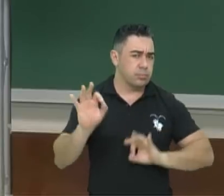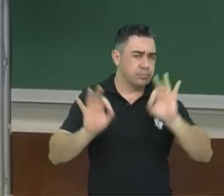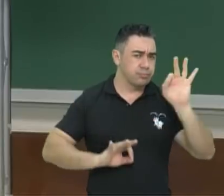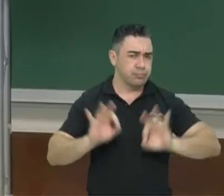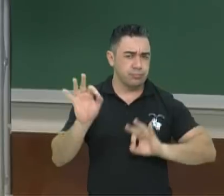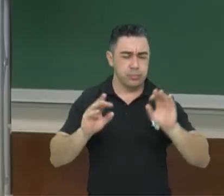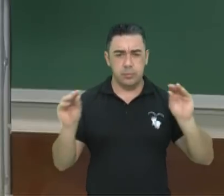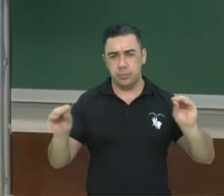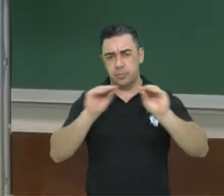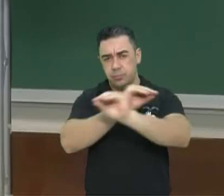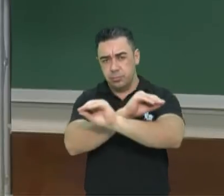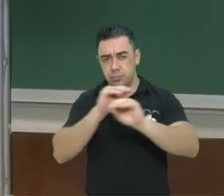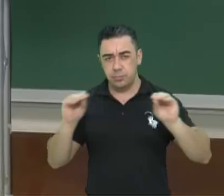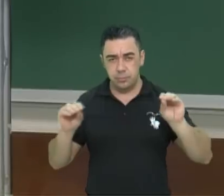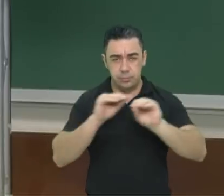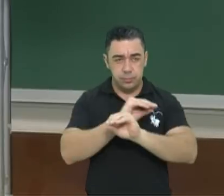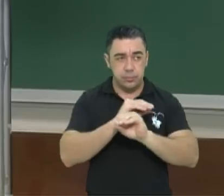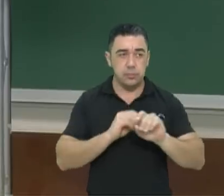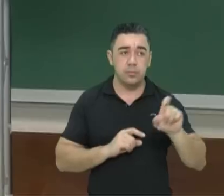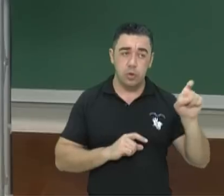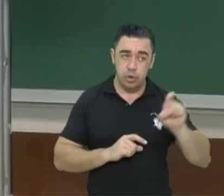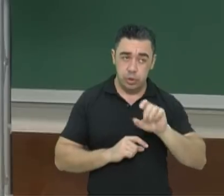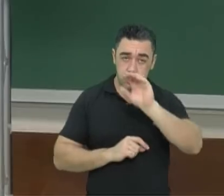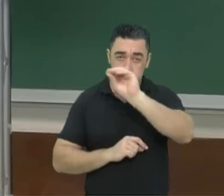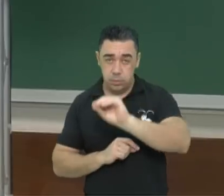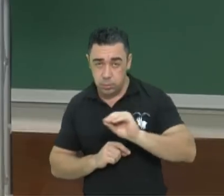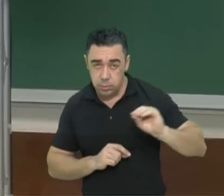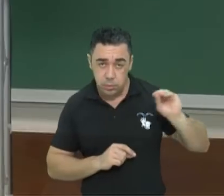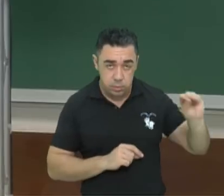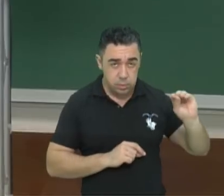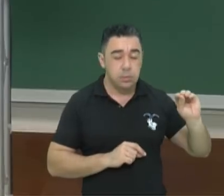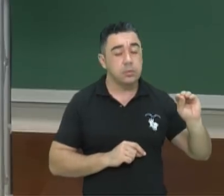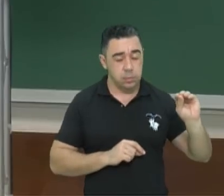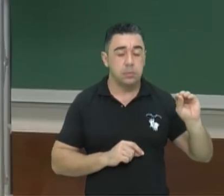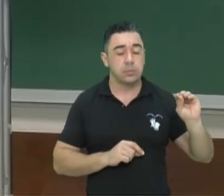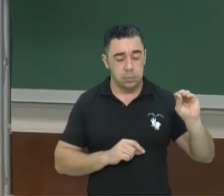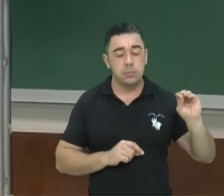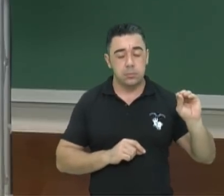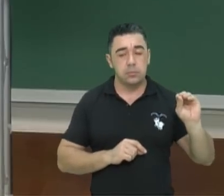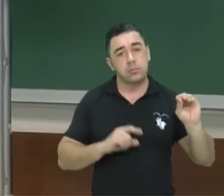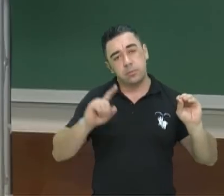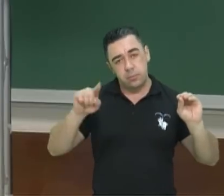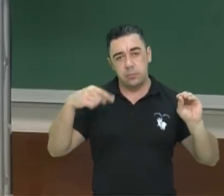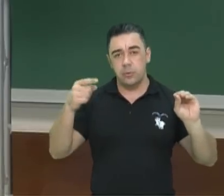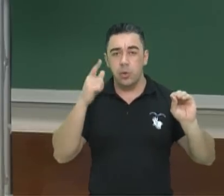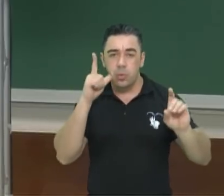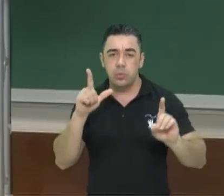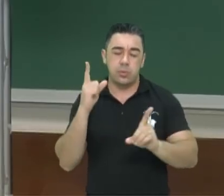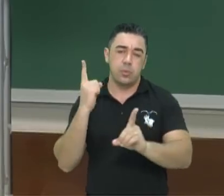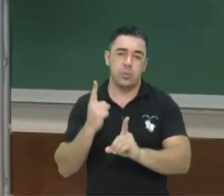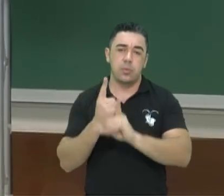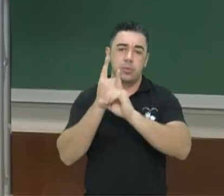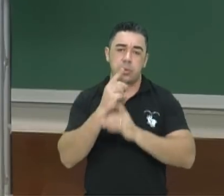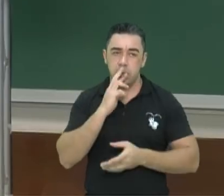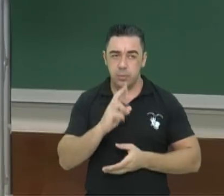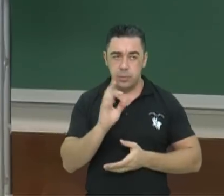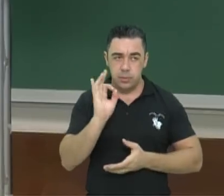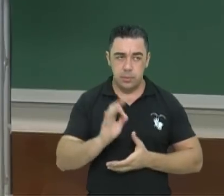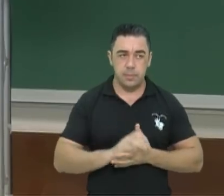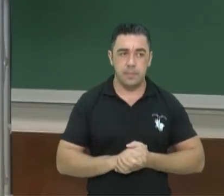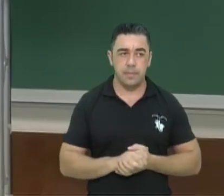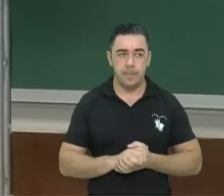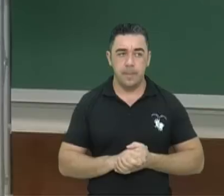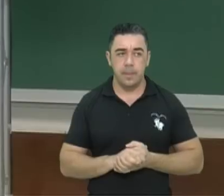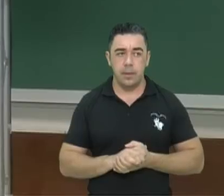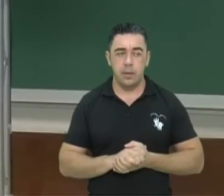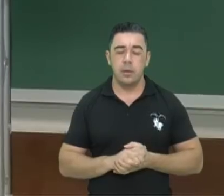organizar, né? Eu tenho que deixar o meu x em evidência, né? Para que eu consiga achar o resultado dele. Então